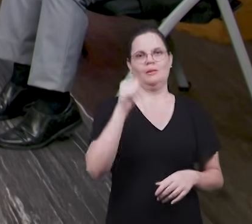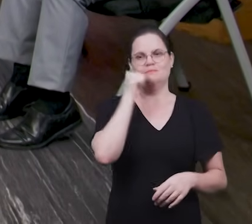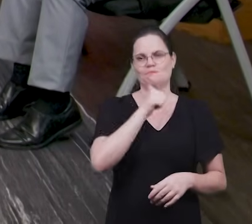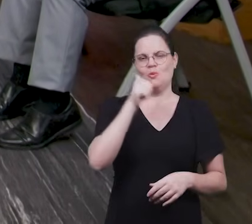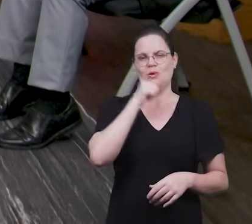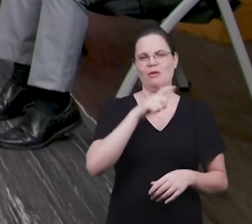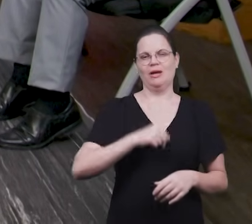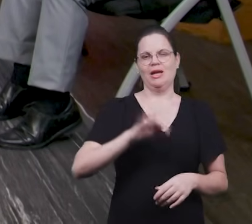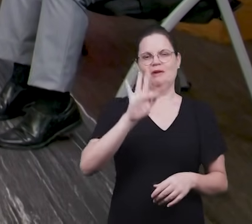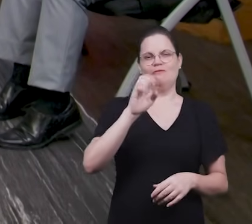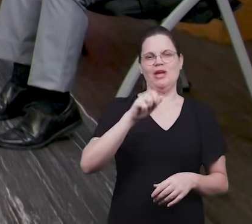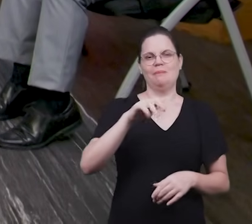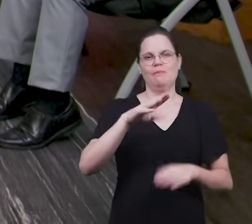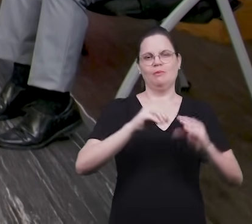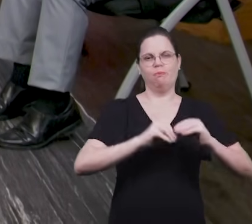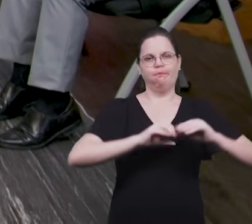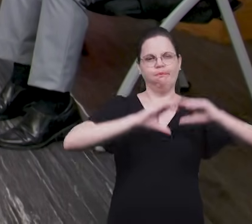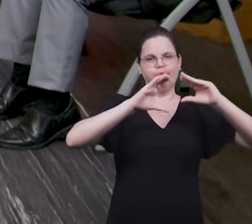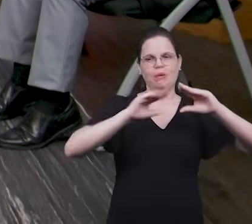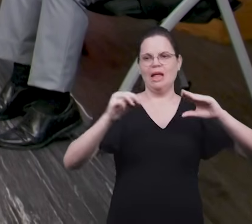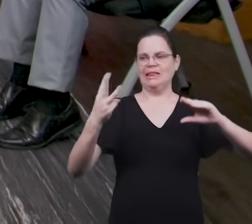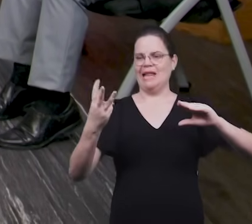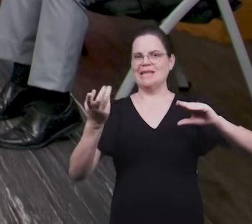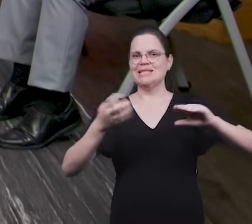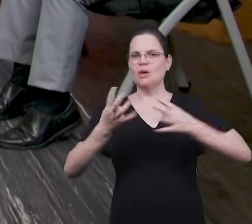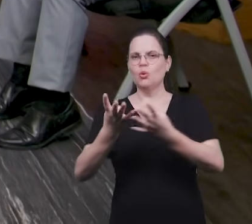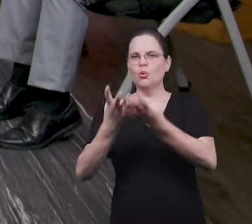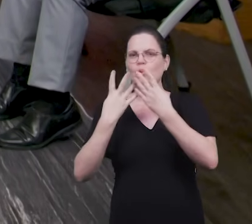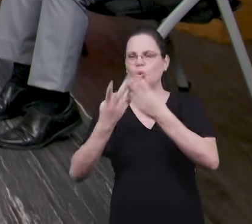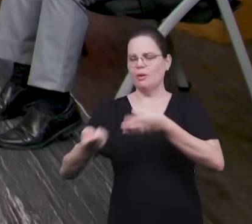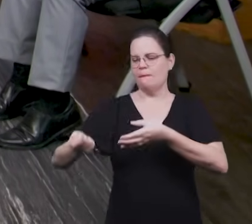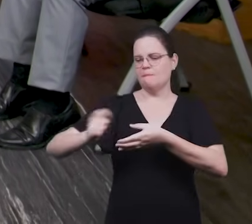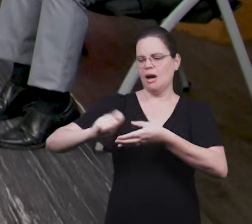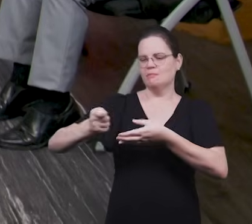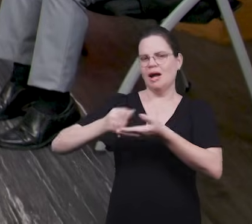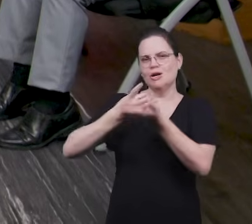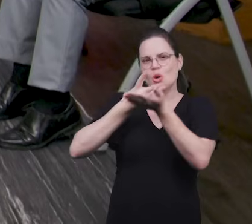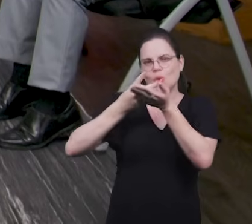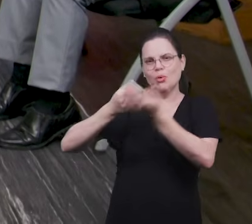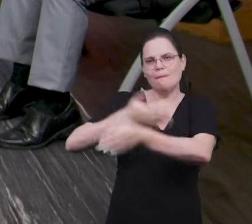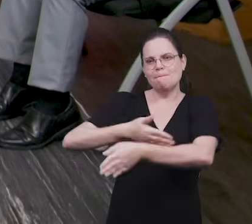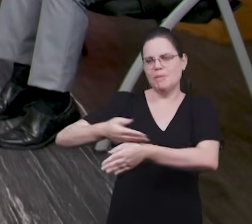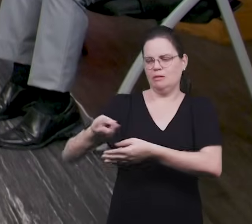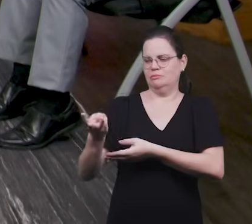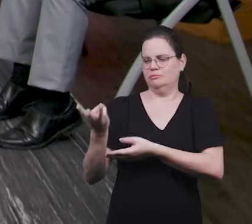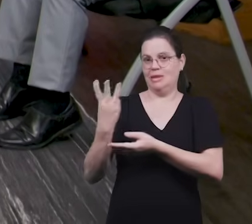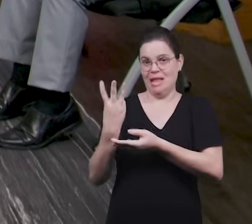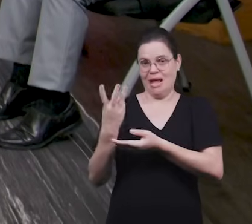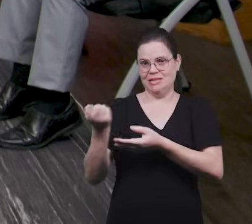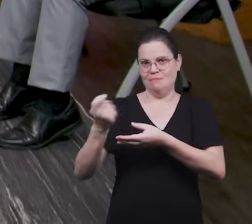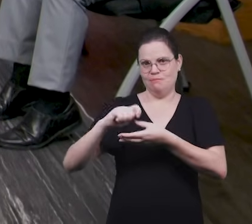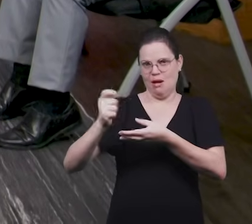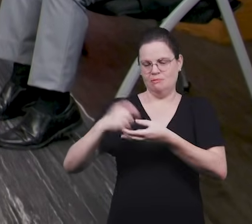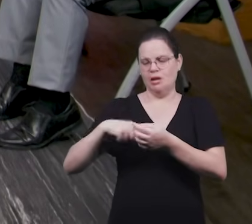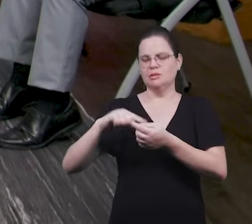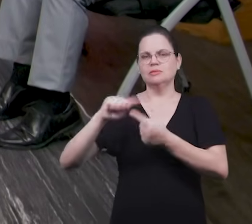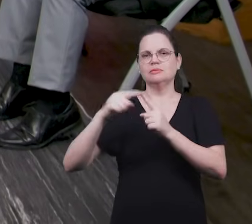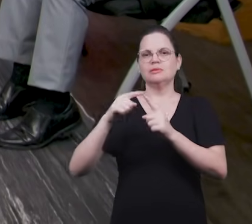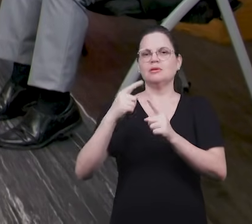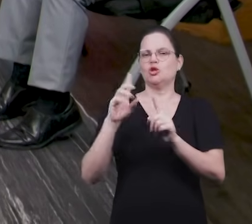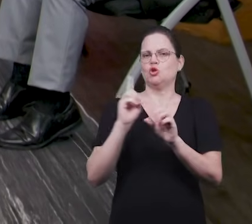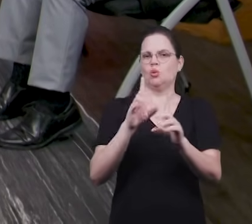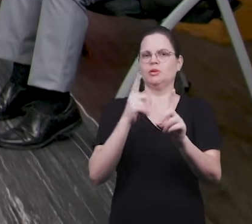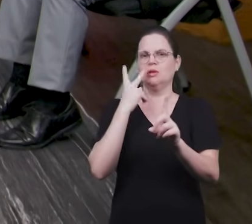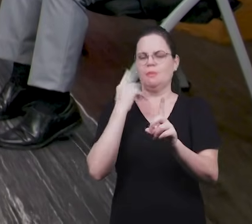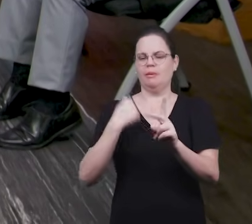que acrescenta fermento nessas 3 medidas de trigo, que eram as 3 primeiras igrejas, a doutrina do Pai, o